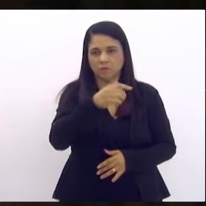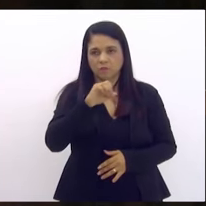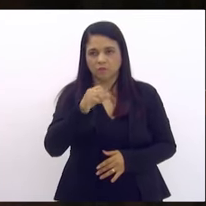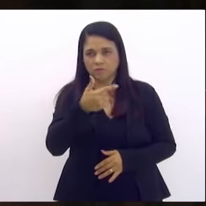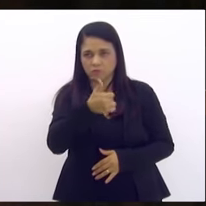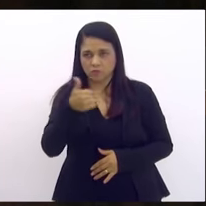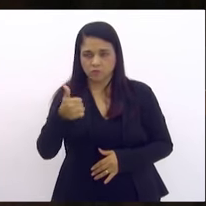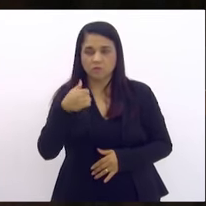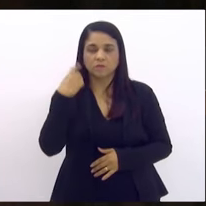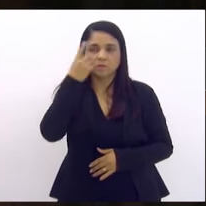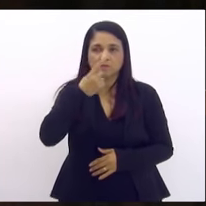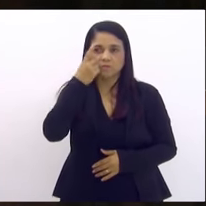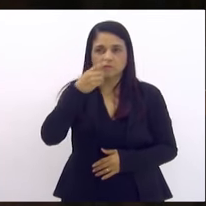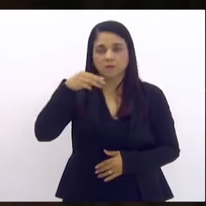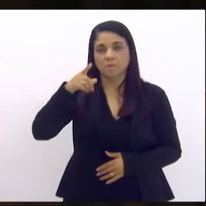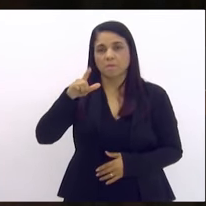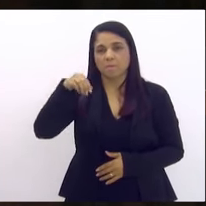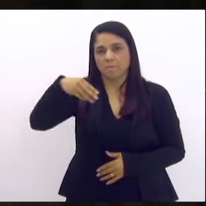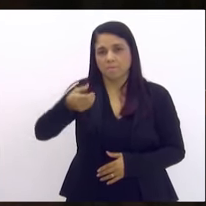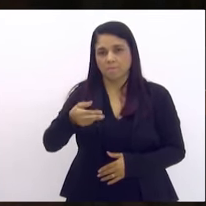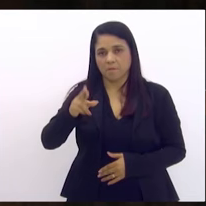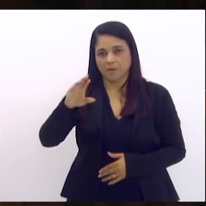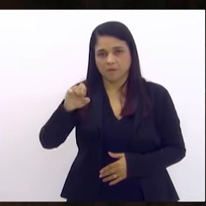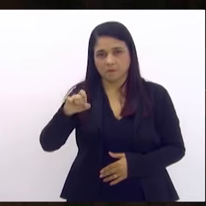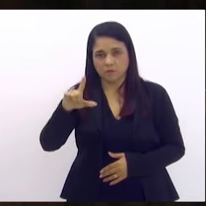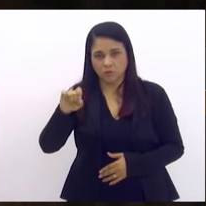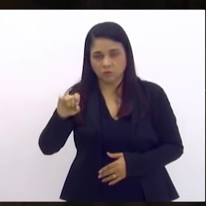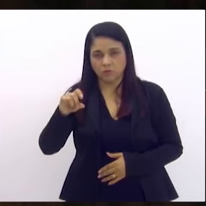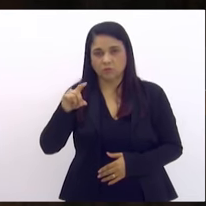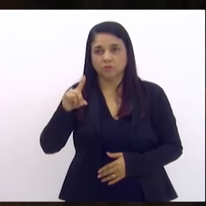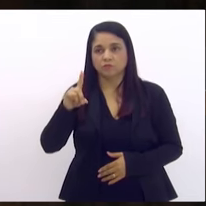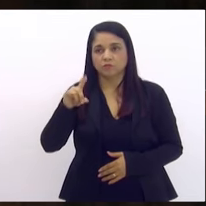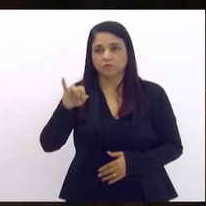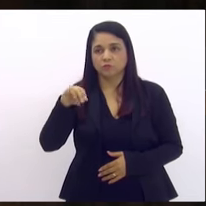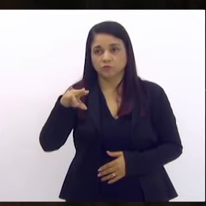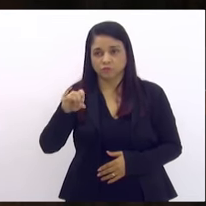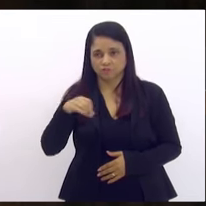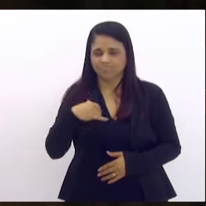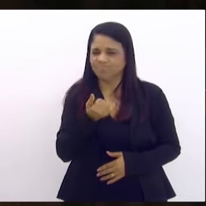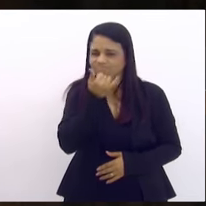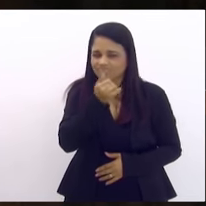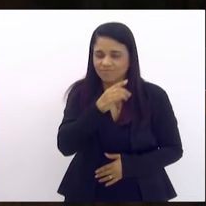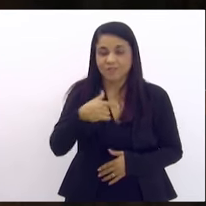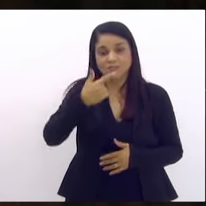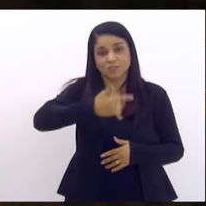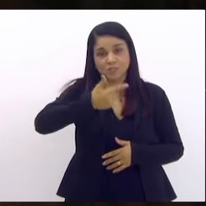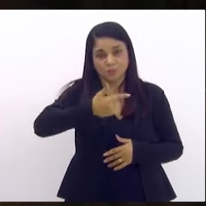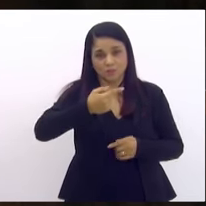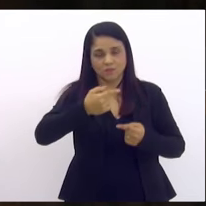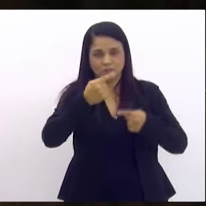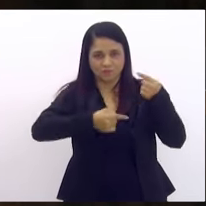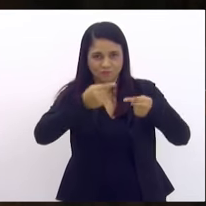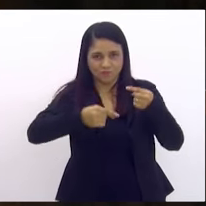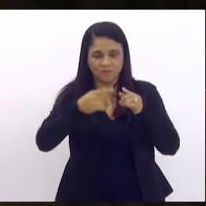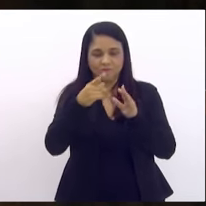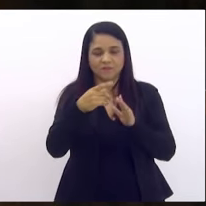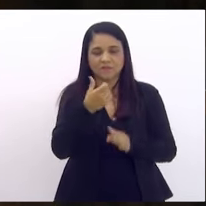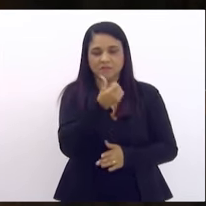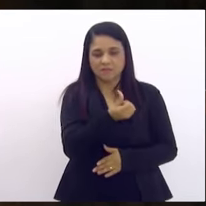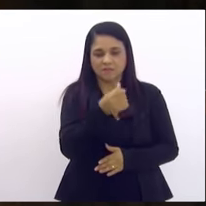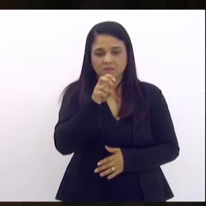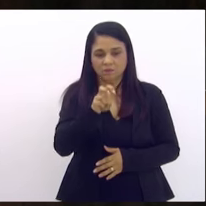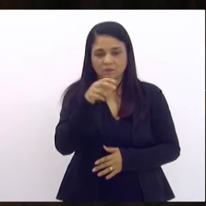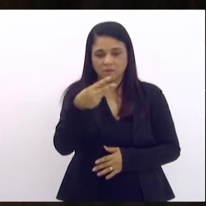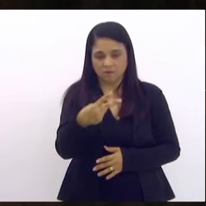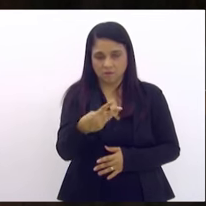autoria do deputado Marcelo Dino que institui o programa perdão em segunda discussão projeto de lei número 653